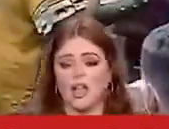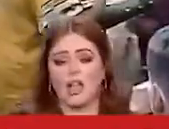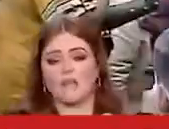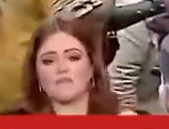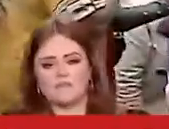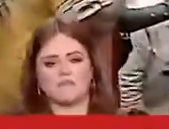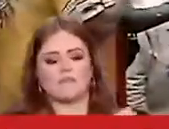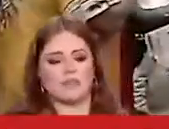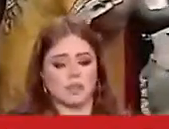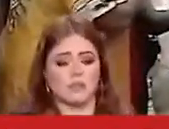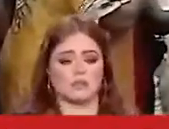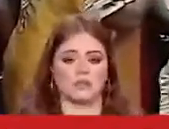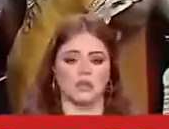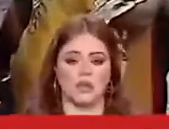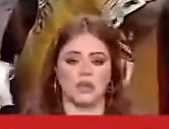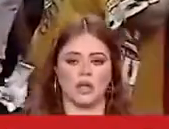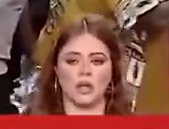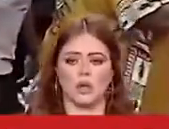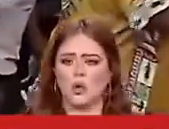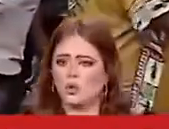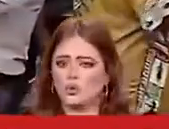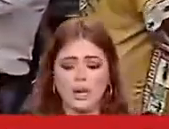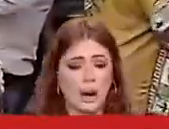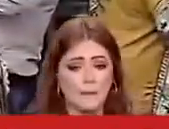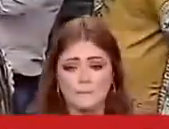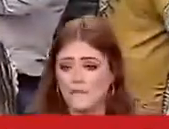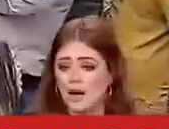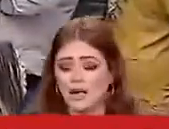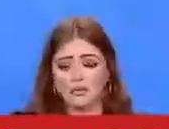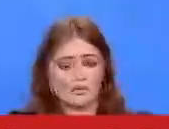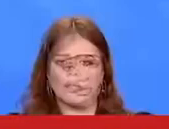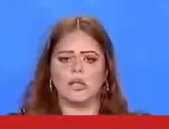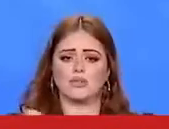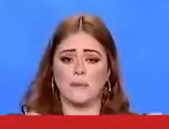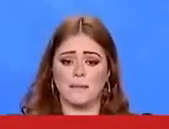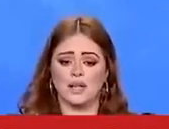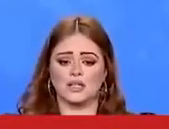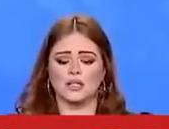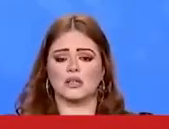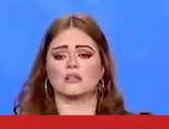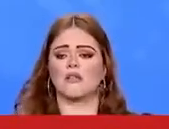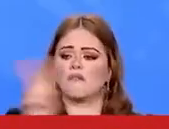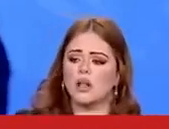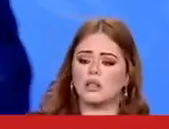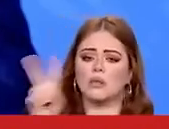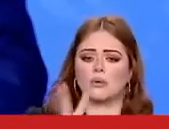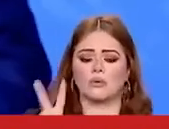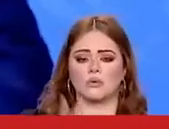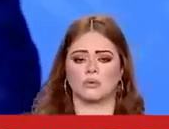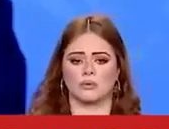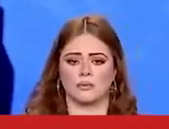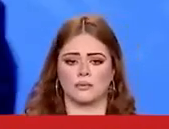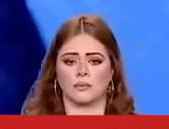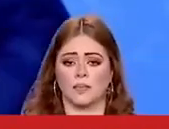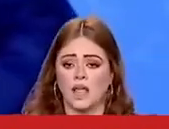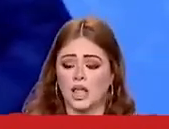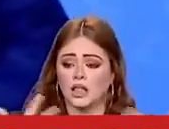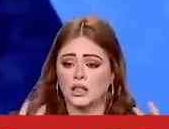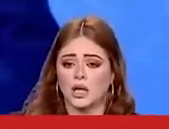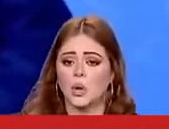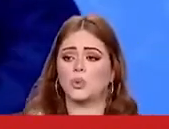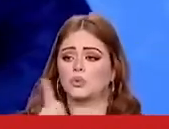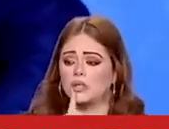E esse trabalho não pode ser considerado menor. Por isso a companheira